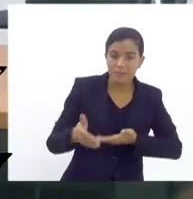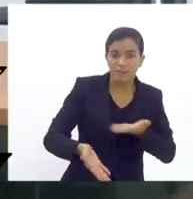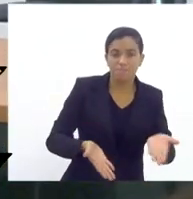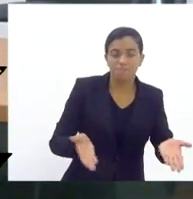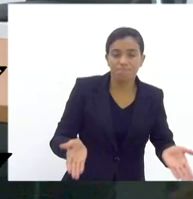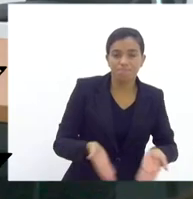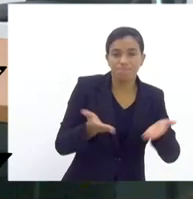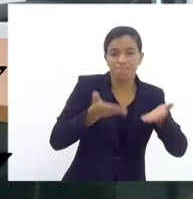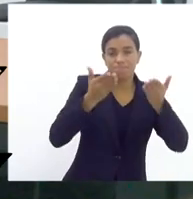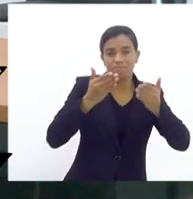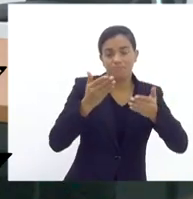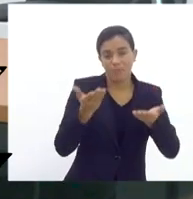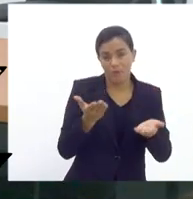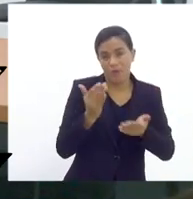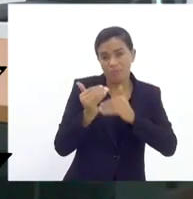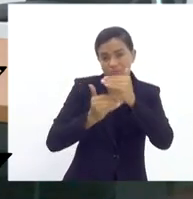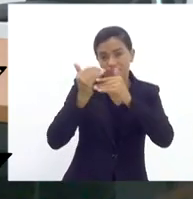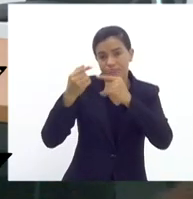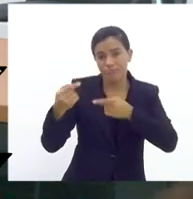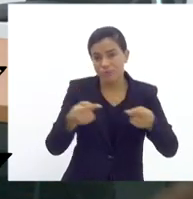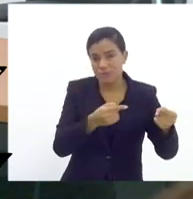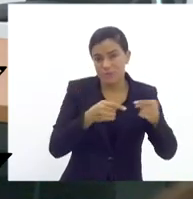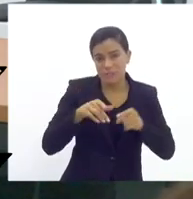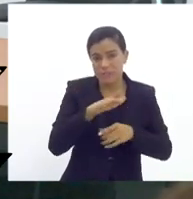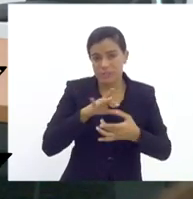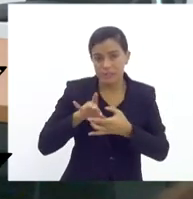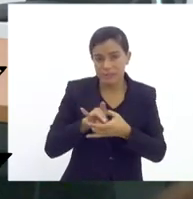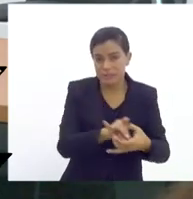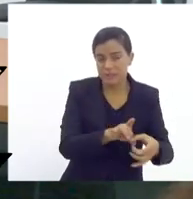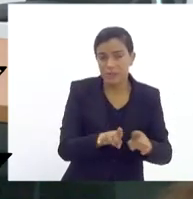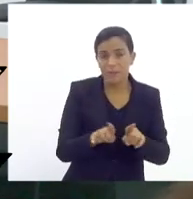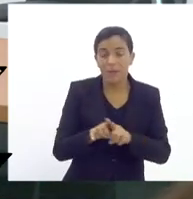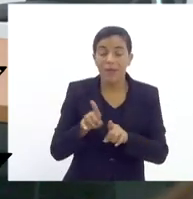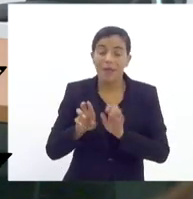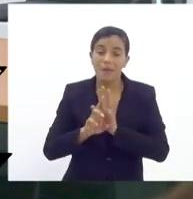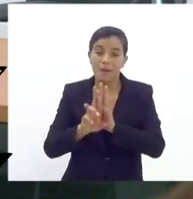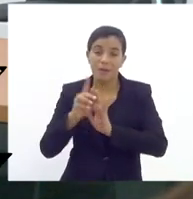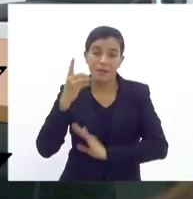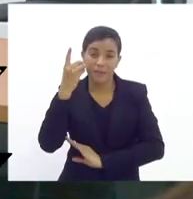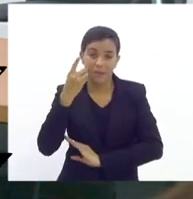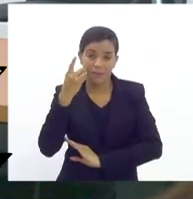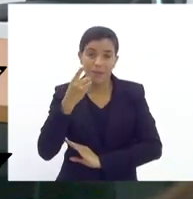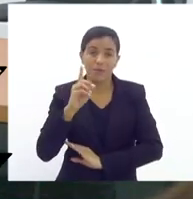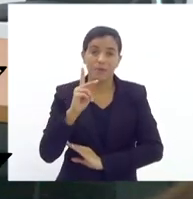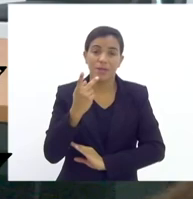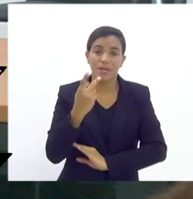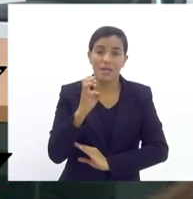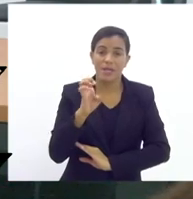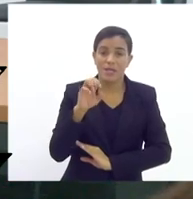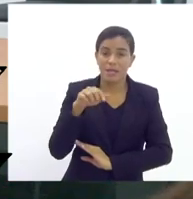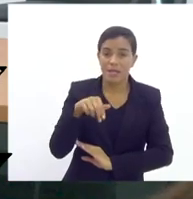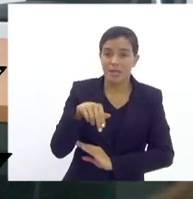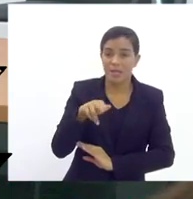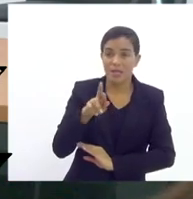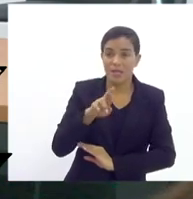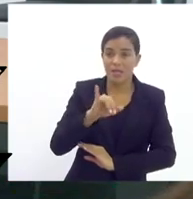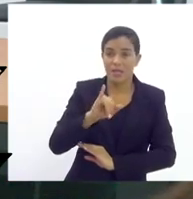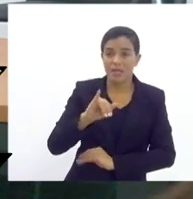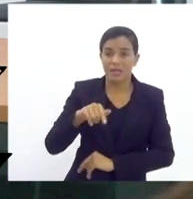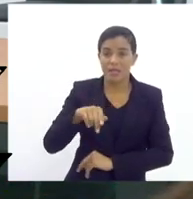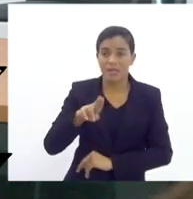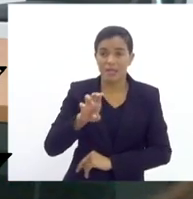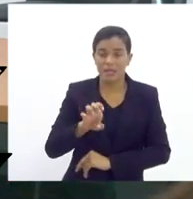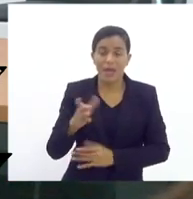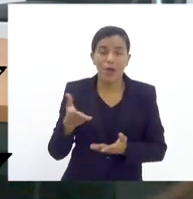nesse sentido e também o a representação do deputado federal Henrique Vieira agora vou passar a palavra